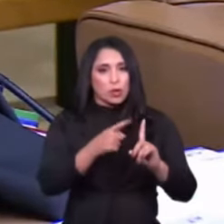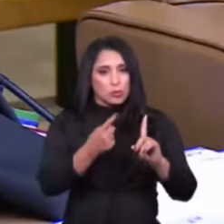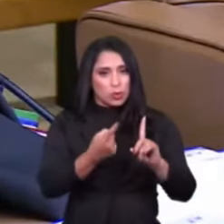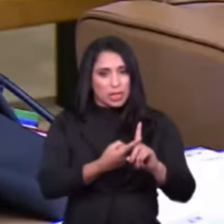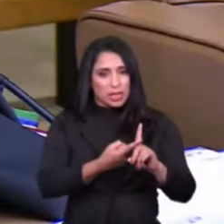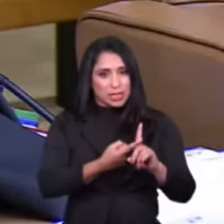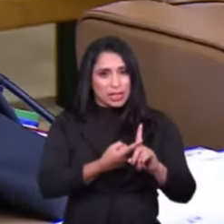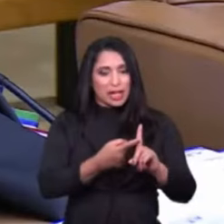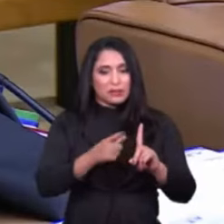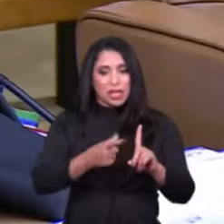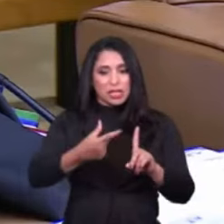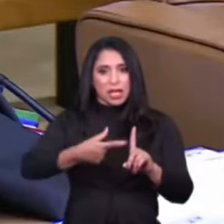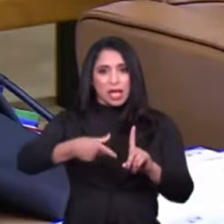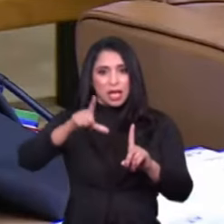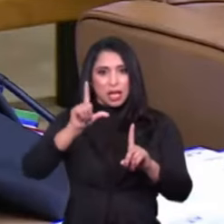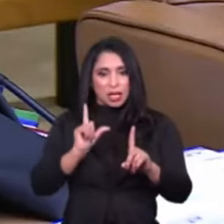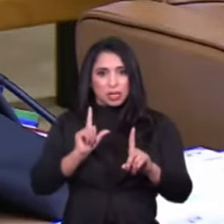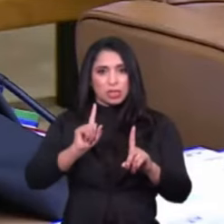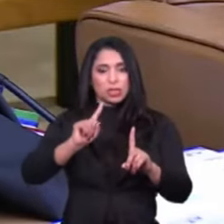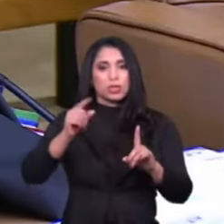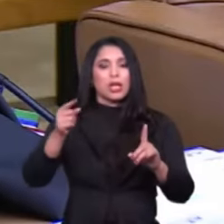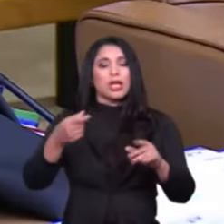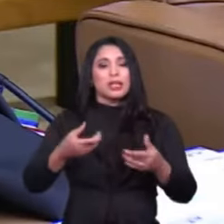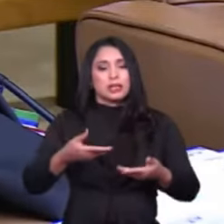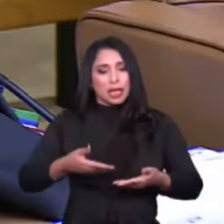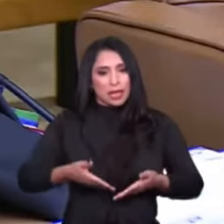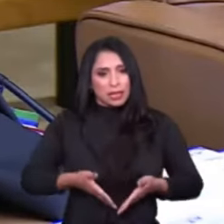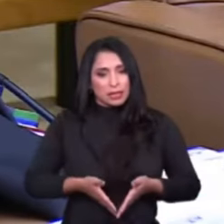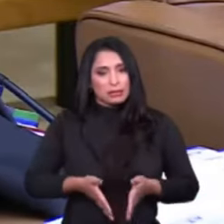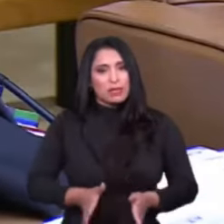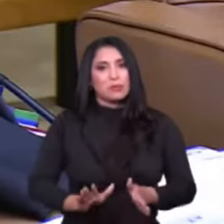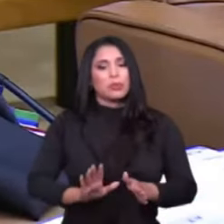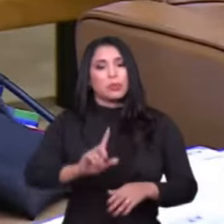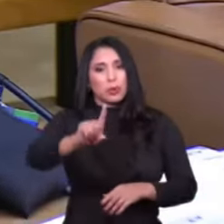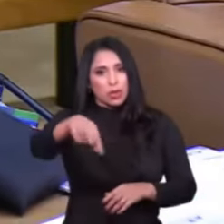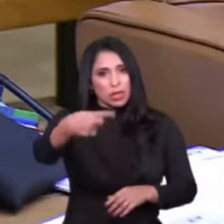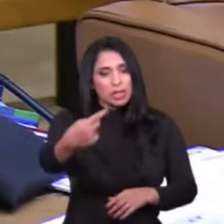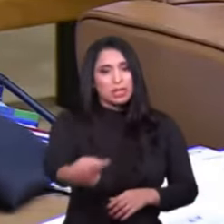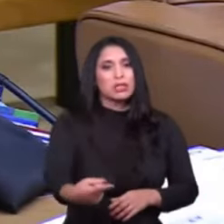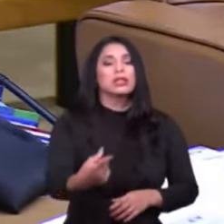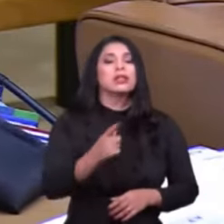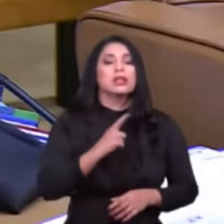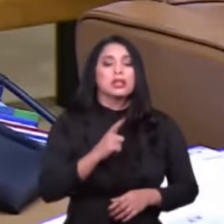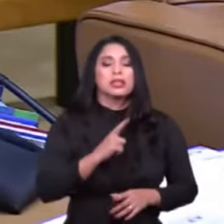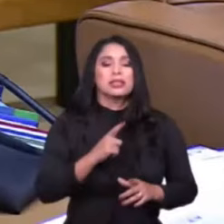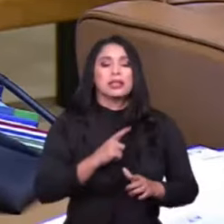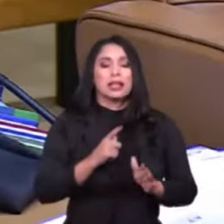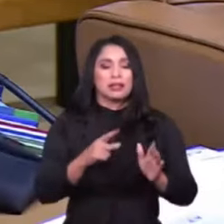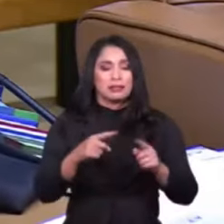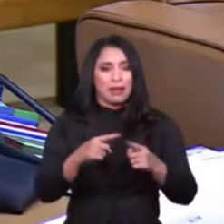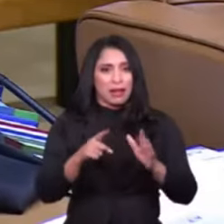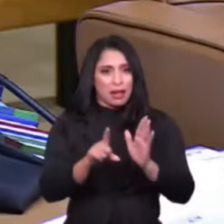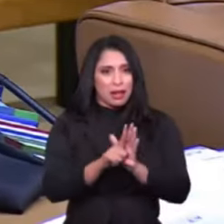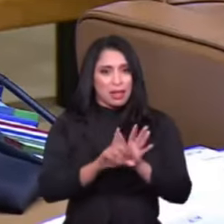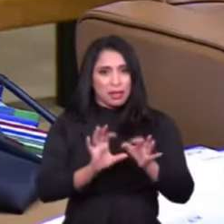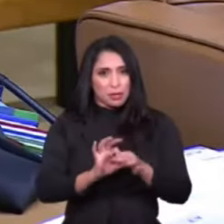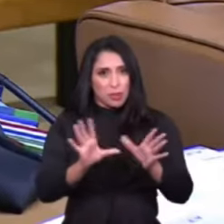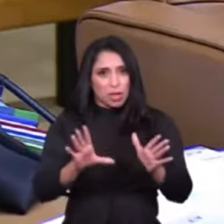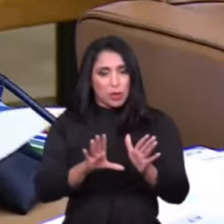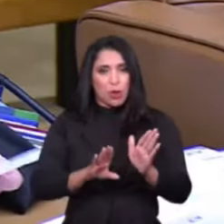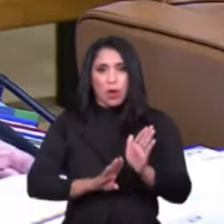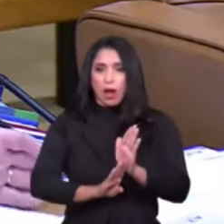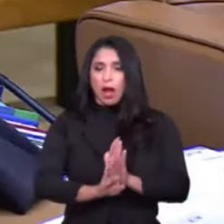a gravidez e no pós-parto aumentou consideravelmente desde a legalização.